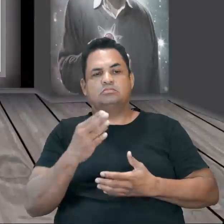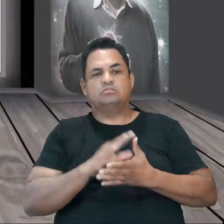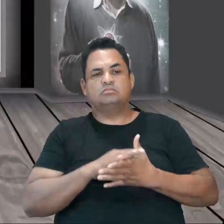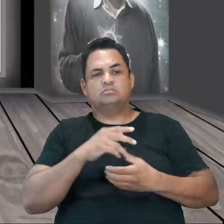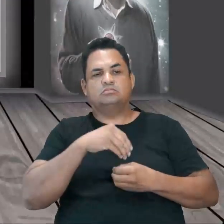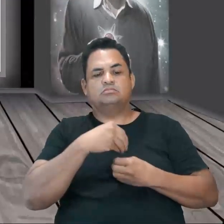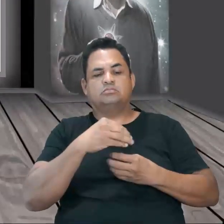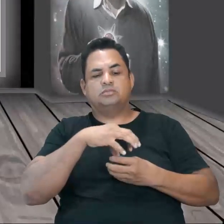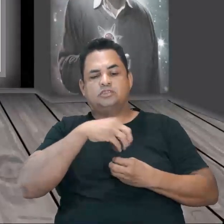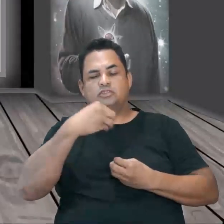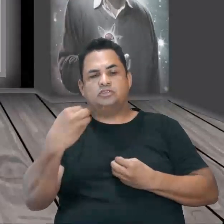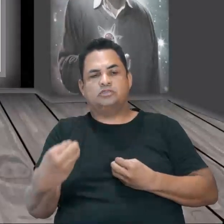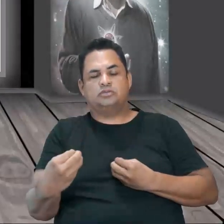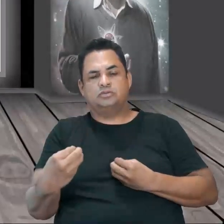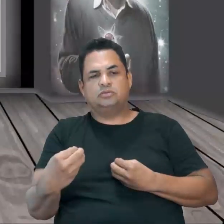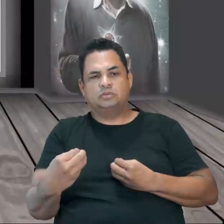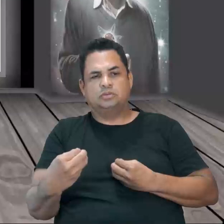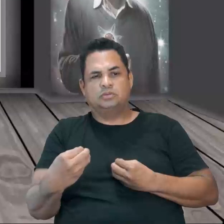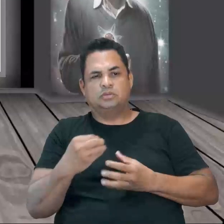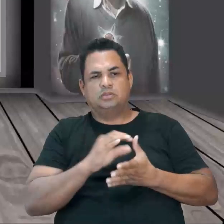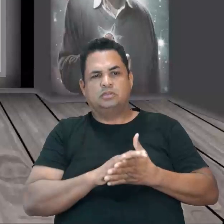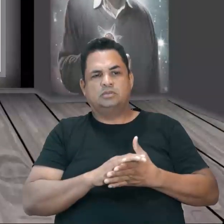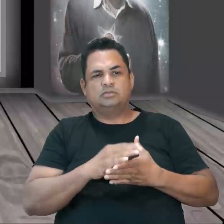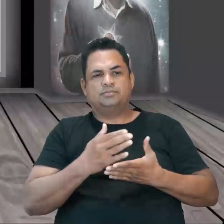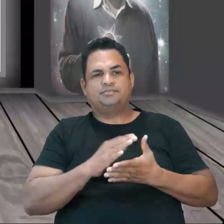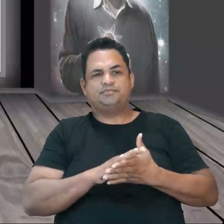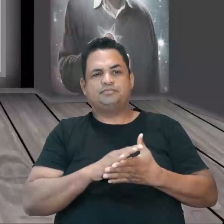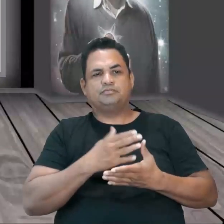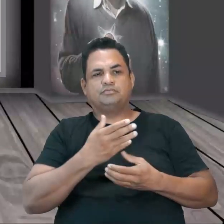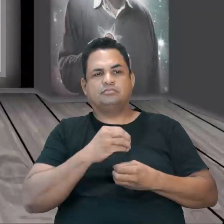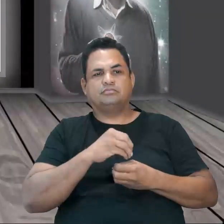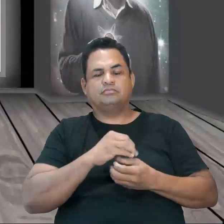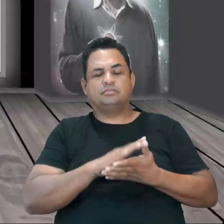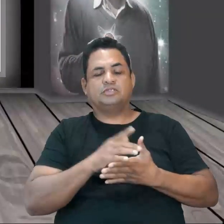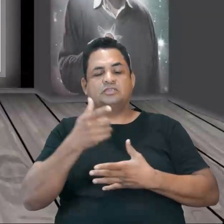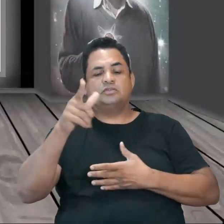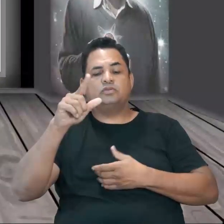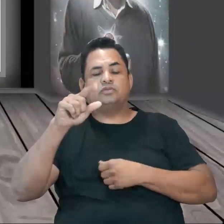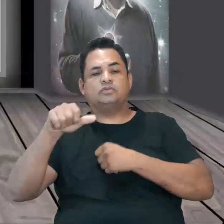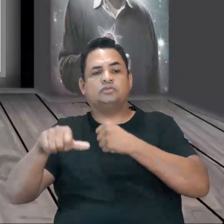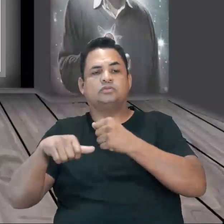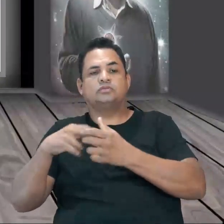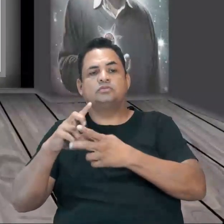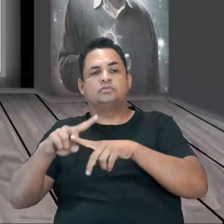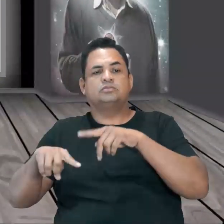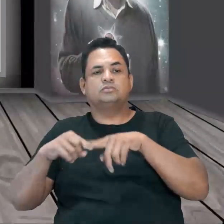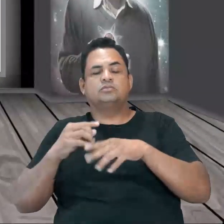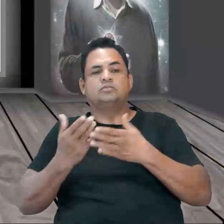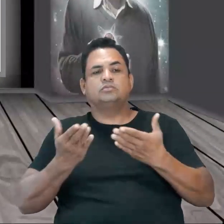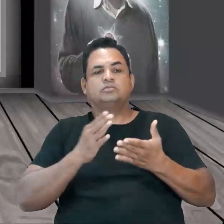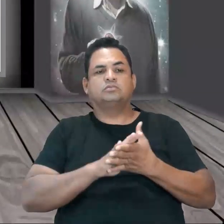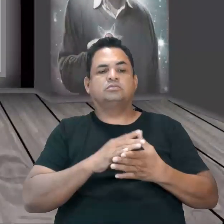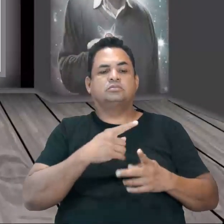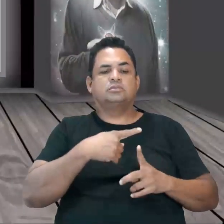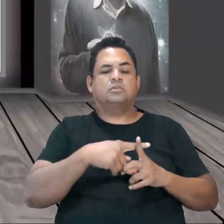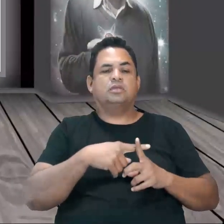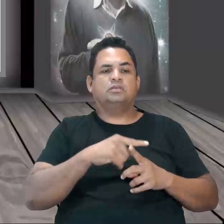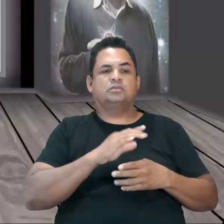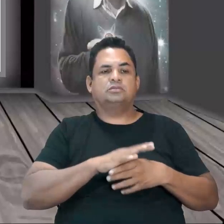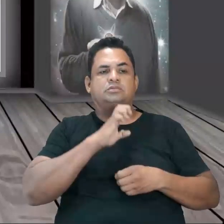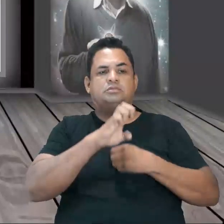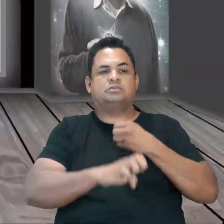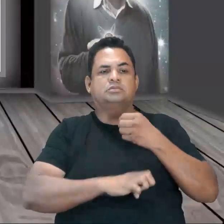retirou o elétron. Era tudo igual. Isso aí. Esse elétron vão para onde? Vão para outro corpo. O outro corpo que recebeu vai ficar com mais elétron, que era tudo